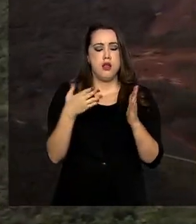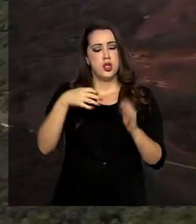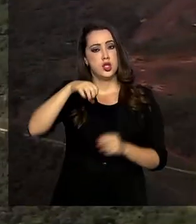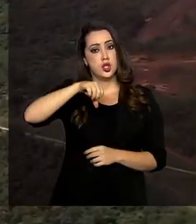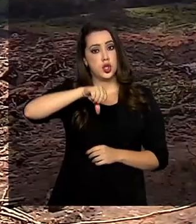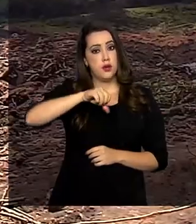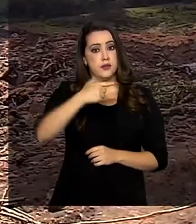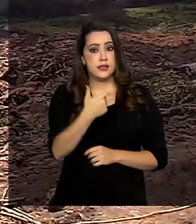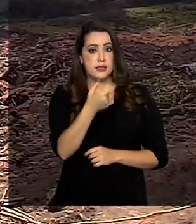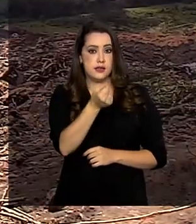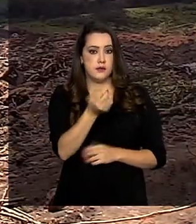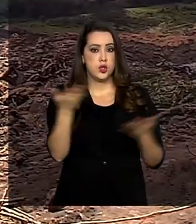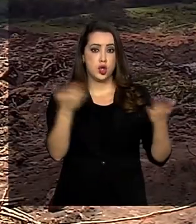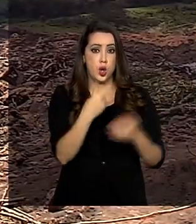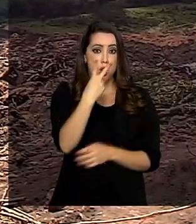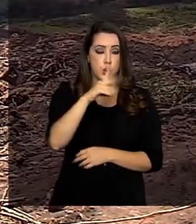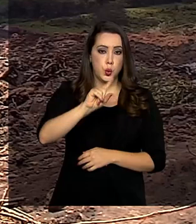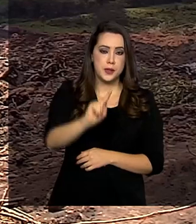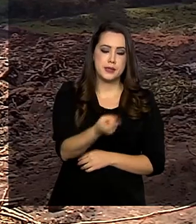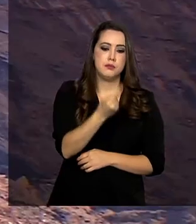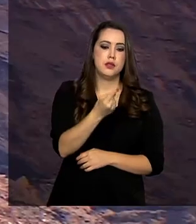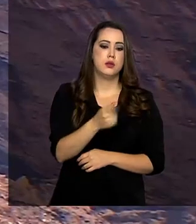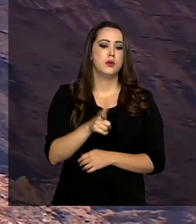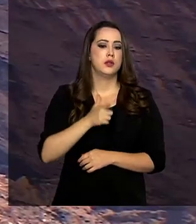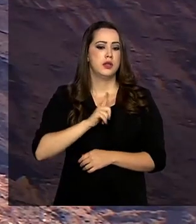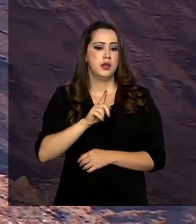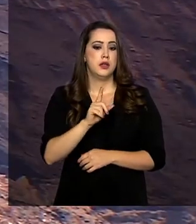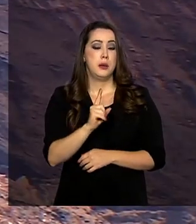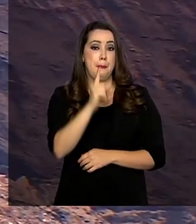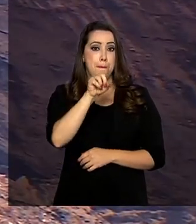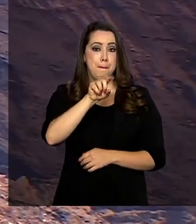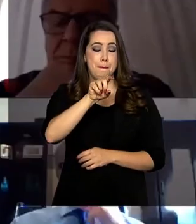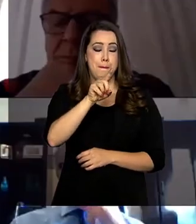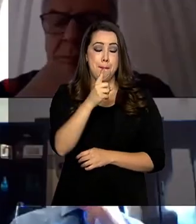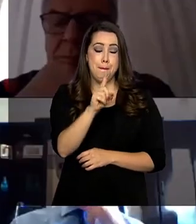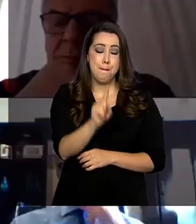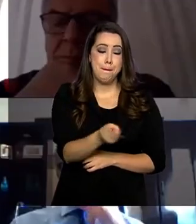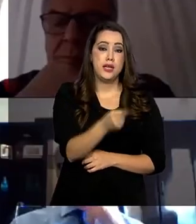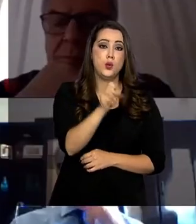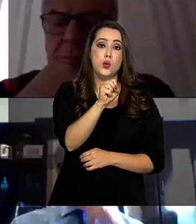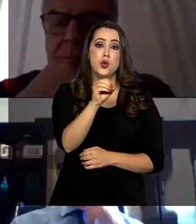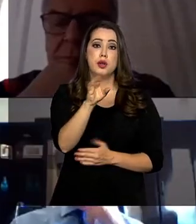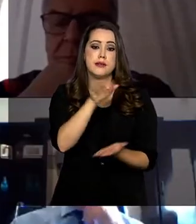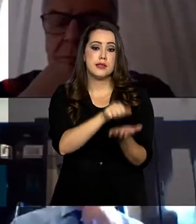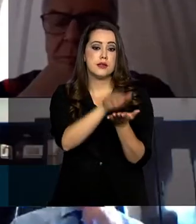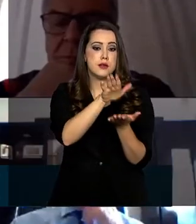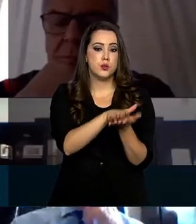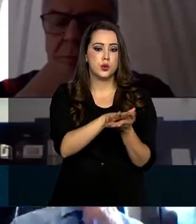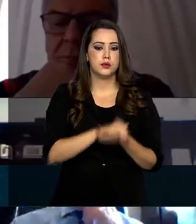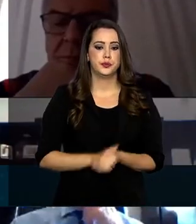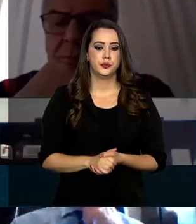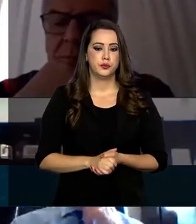de 2 mil, gerando cerca de 1.800 autuações. Temos sim um aumento